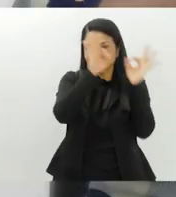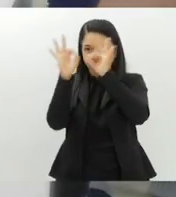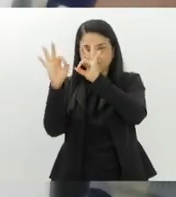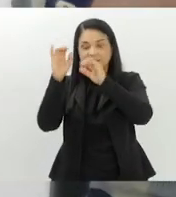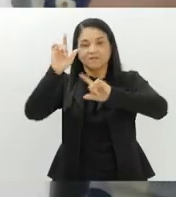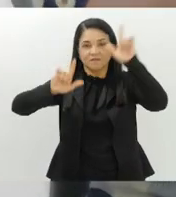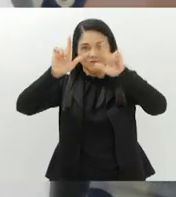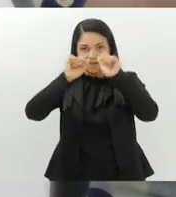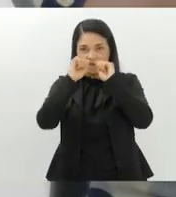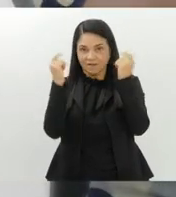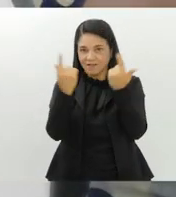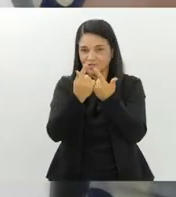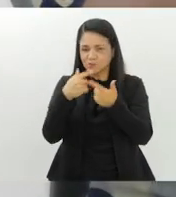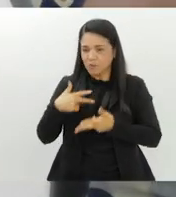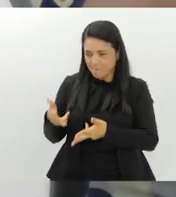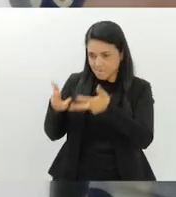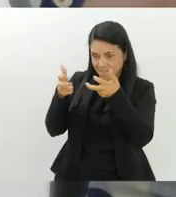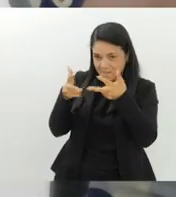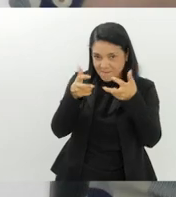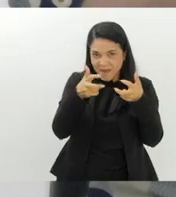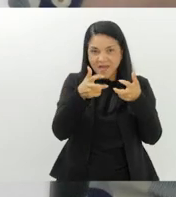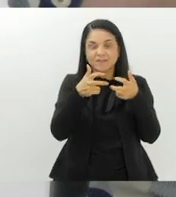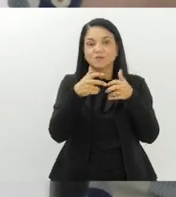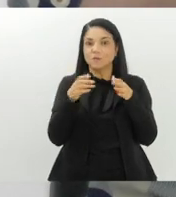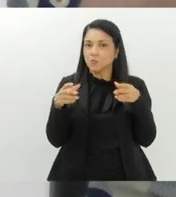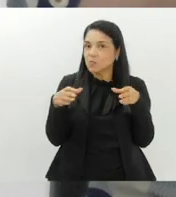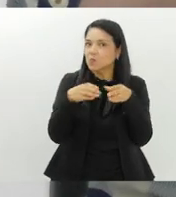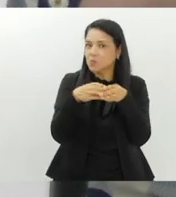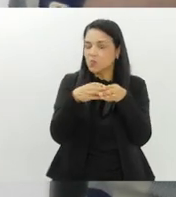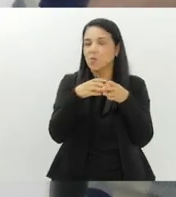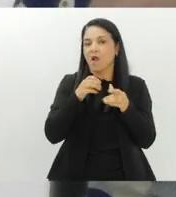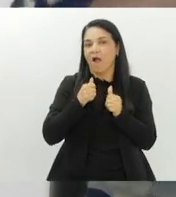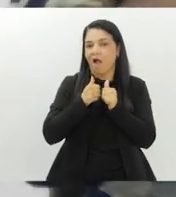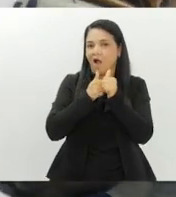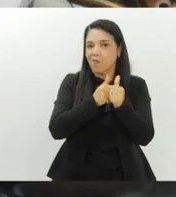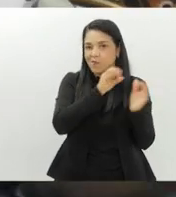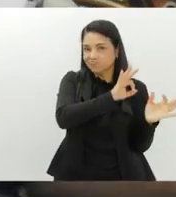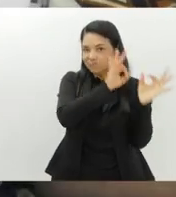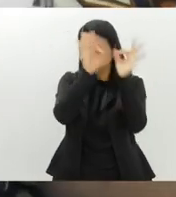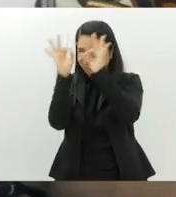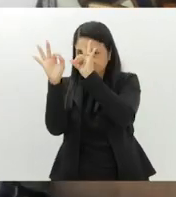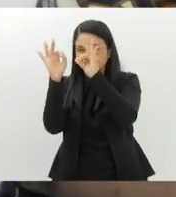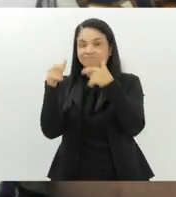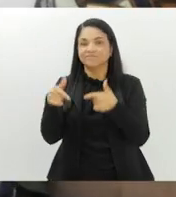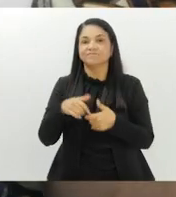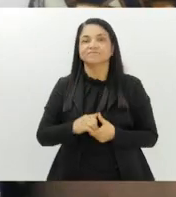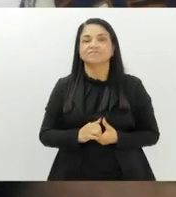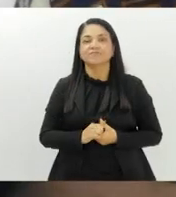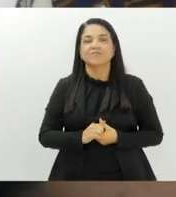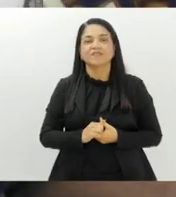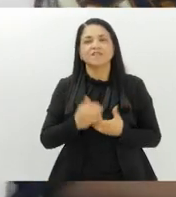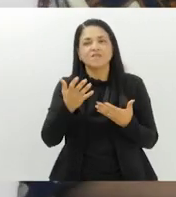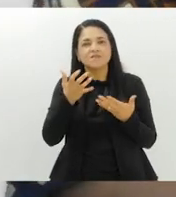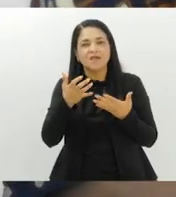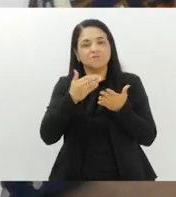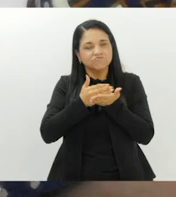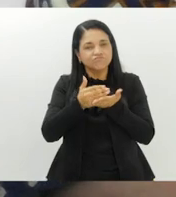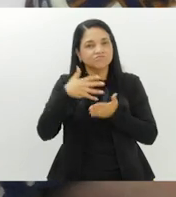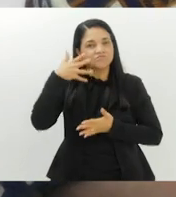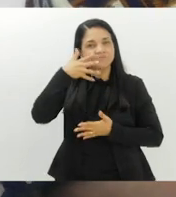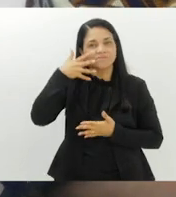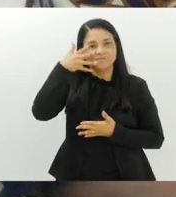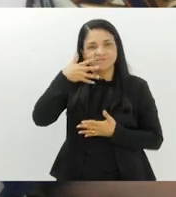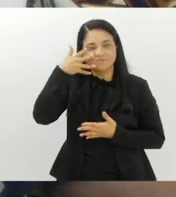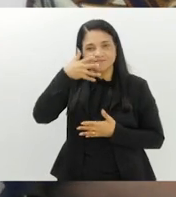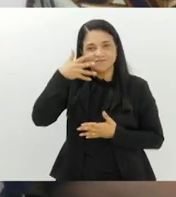Alerj. Eu já pude observar aqui, já tem uma galera aí nos acompanhando. E eu queria aqui iniciar minha fala fazendo